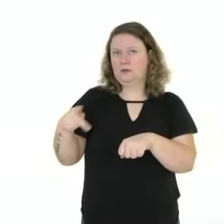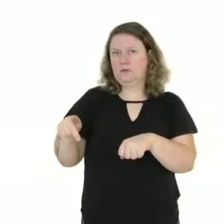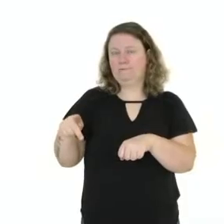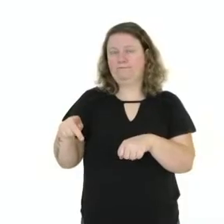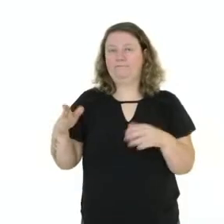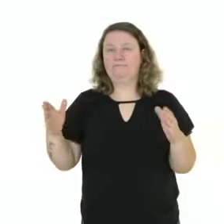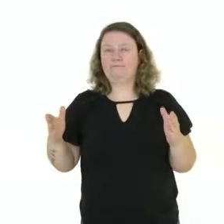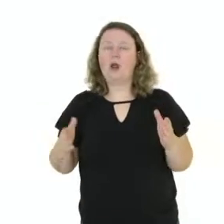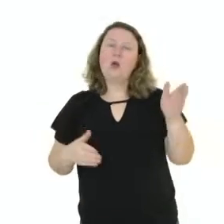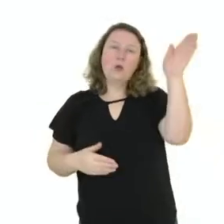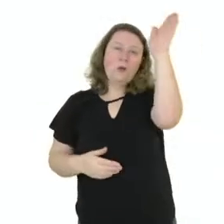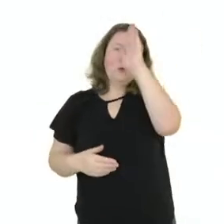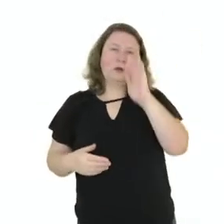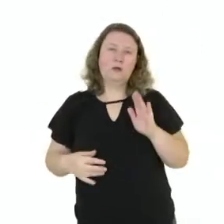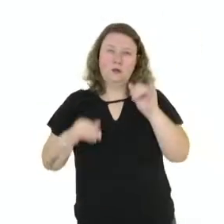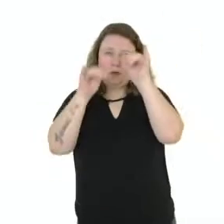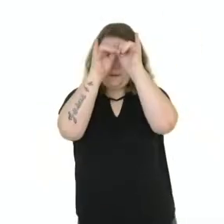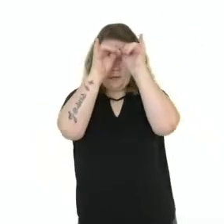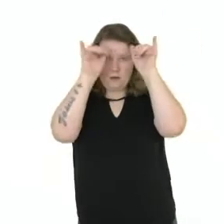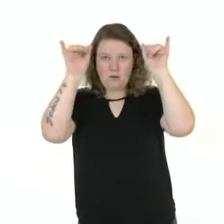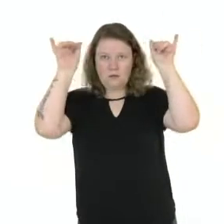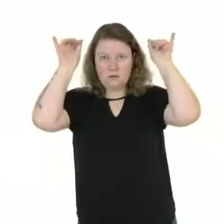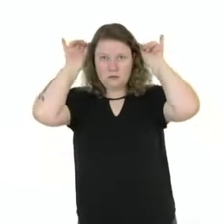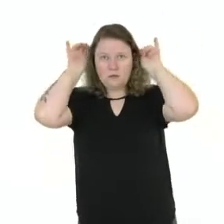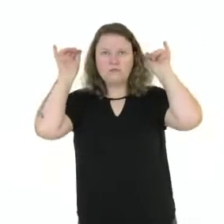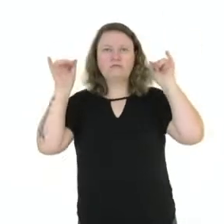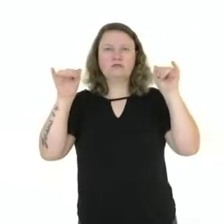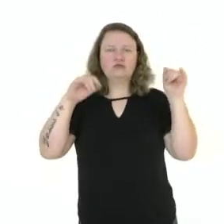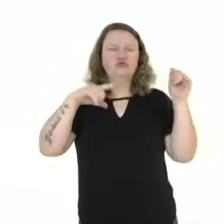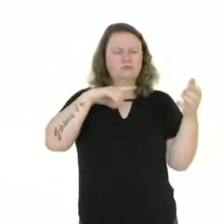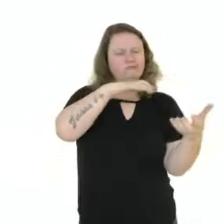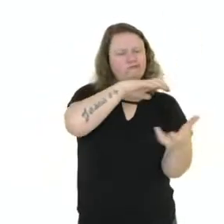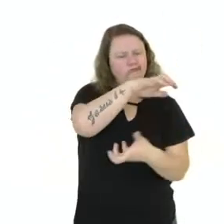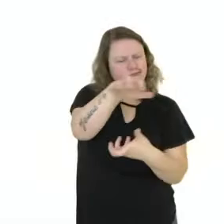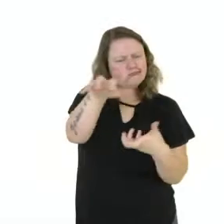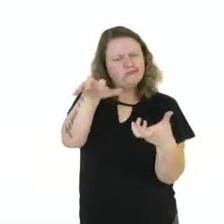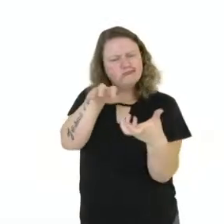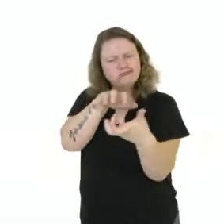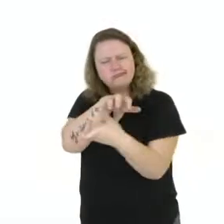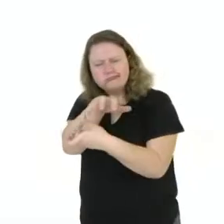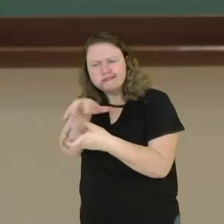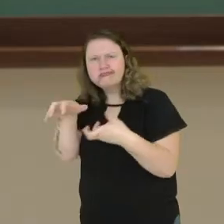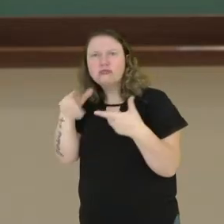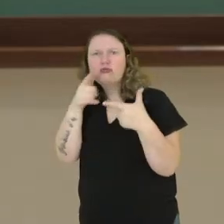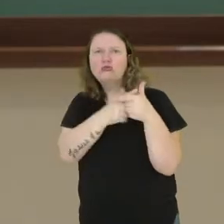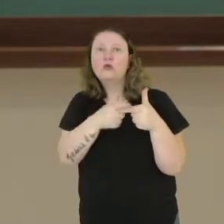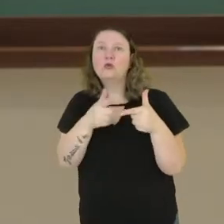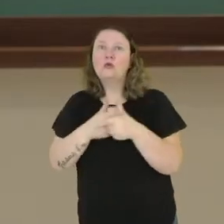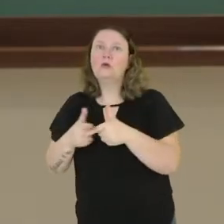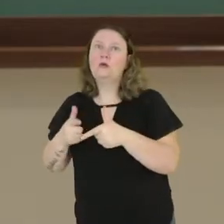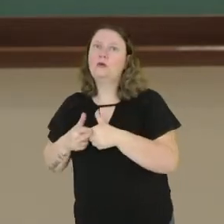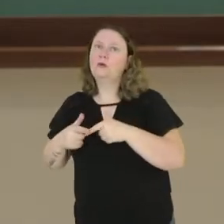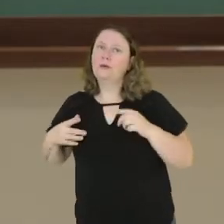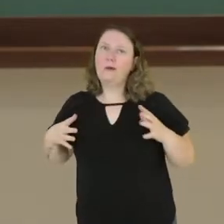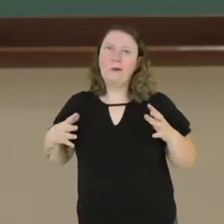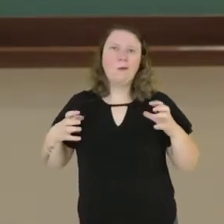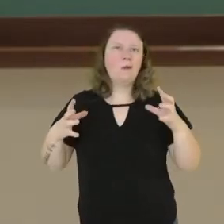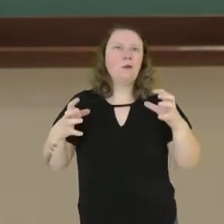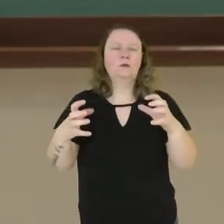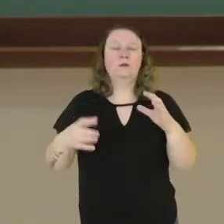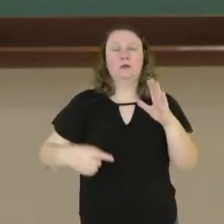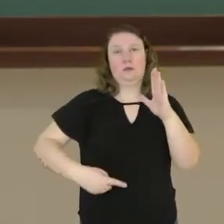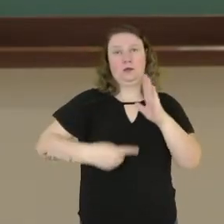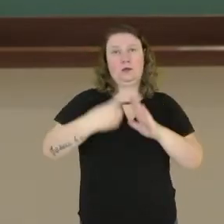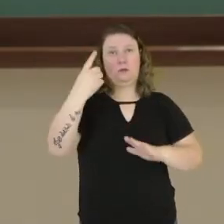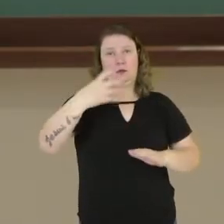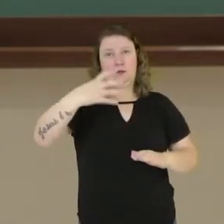Brasileiro envolveu-se em vários conflitos aqui na América do Sul. Isso durante tanto o primeiro reinado quanto